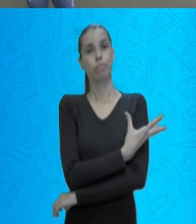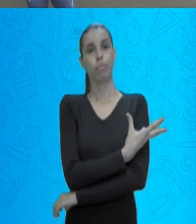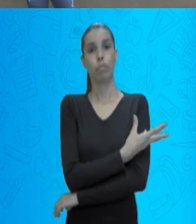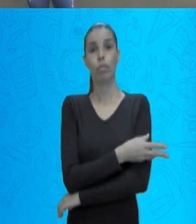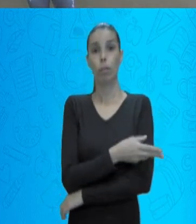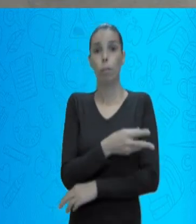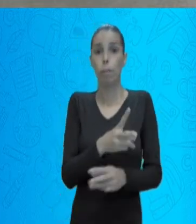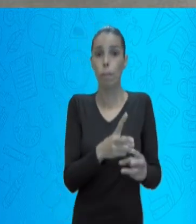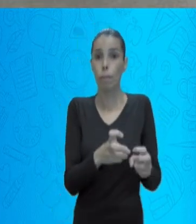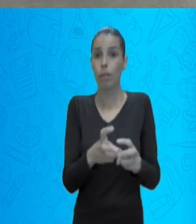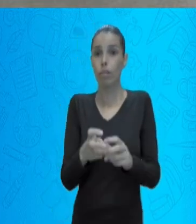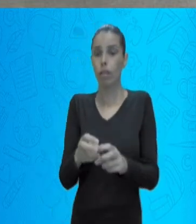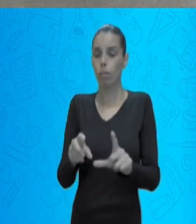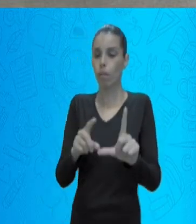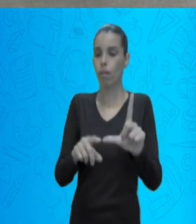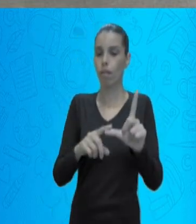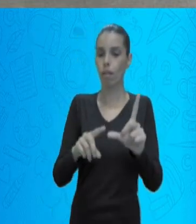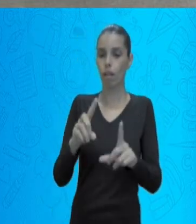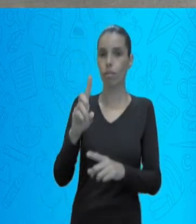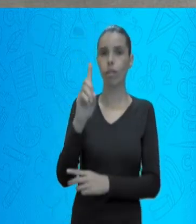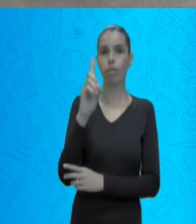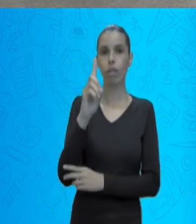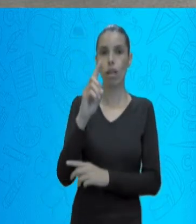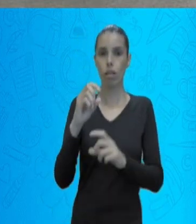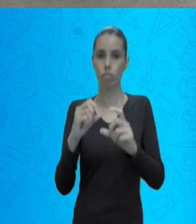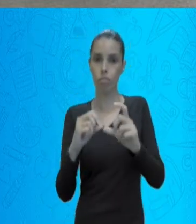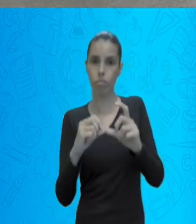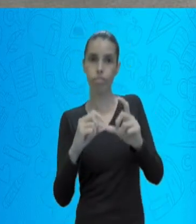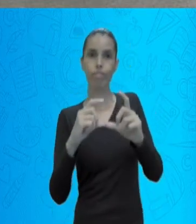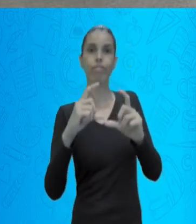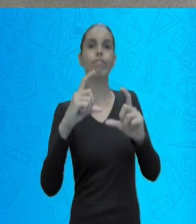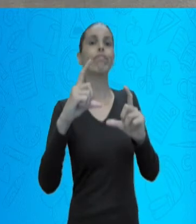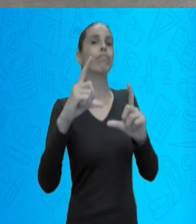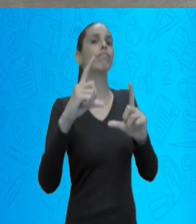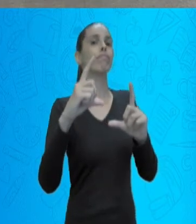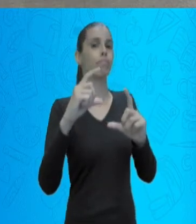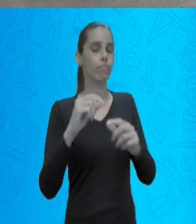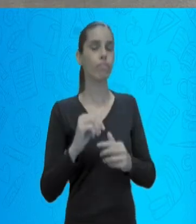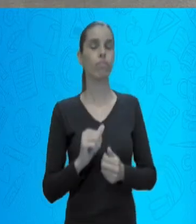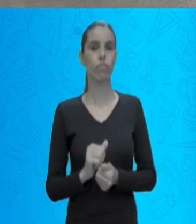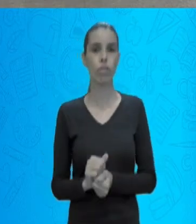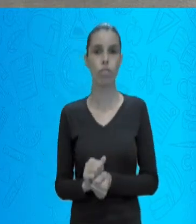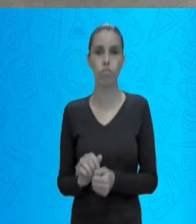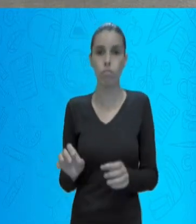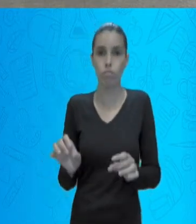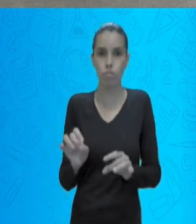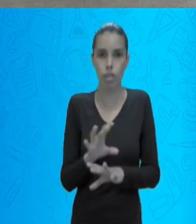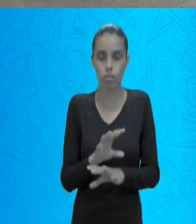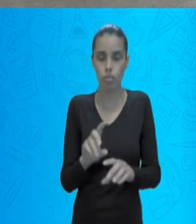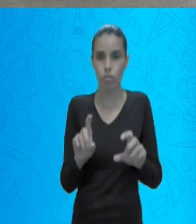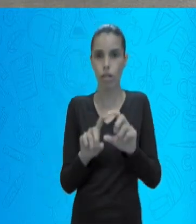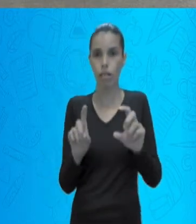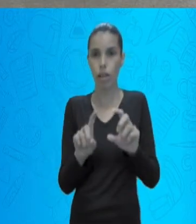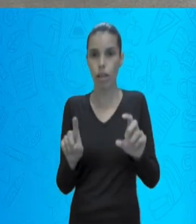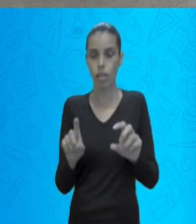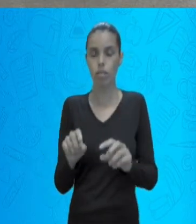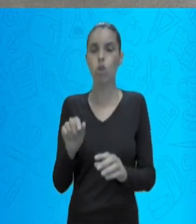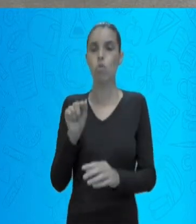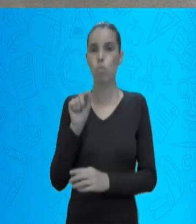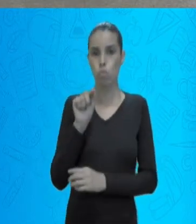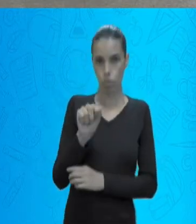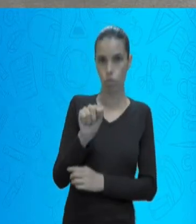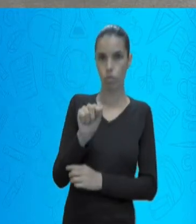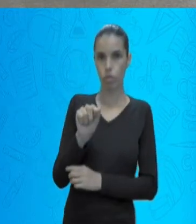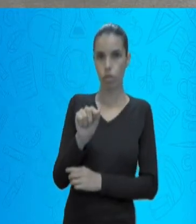D em maiúsculo. Então, não se esqueçam. Após o ponto final, a gente inicia outra frase com